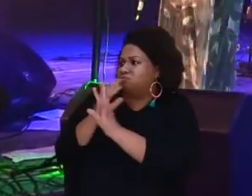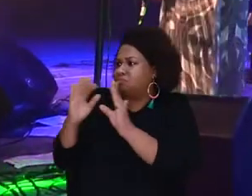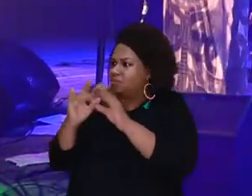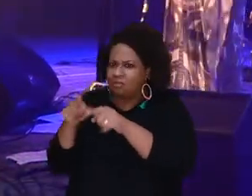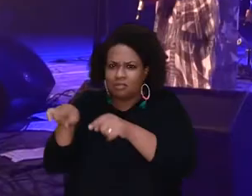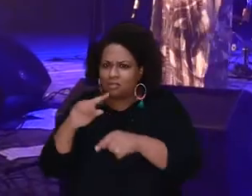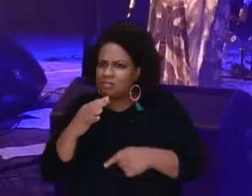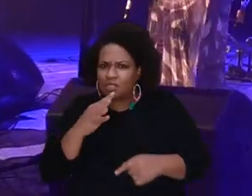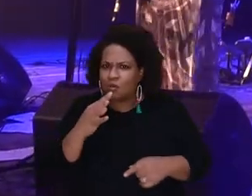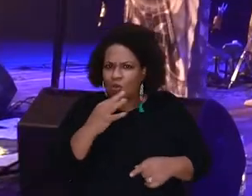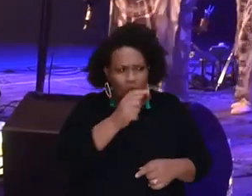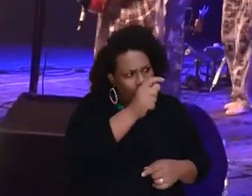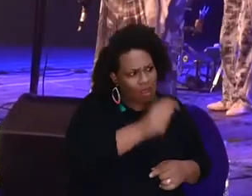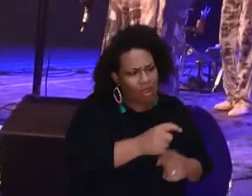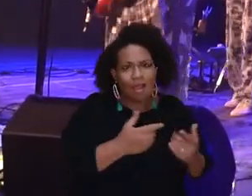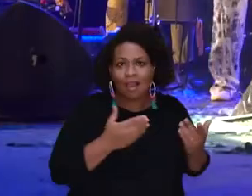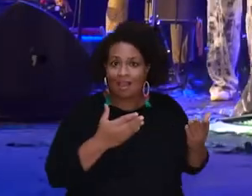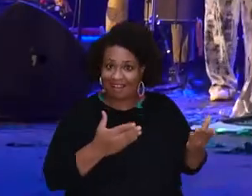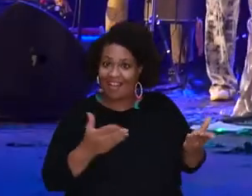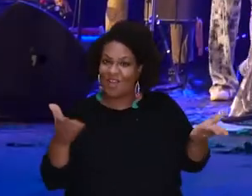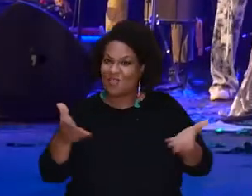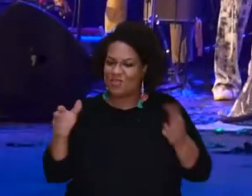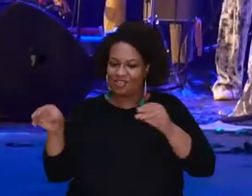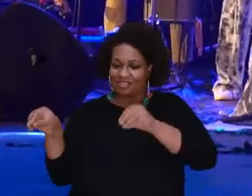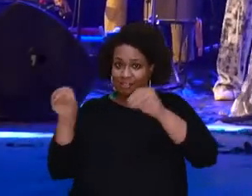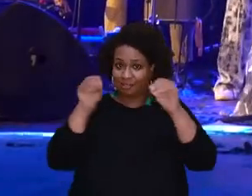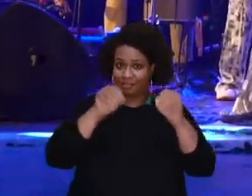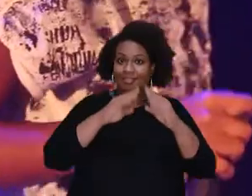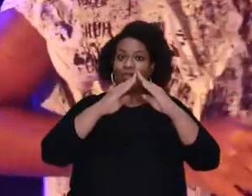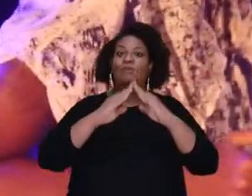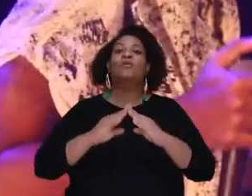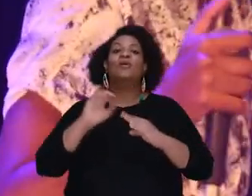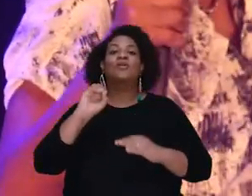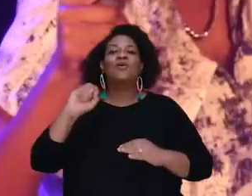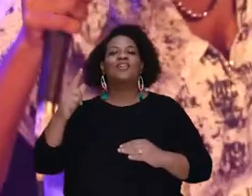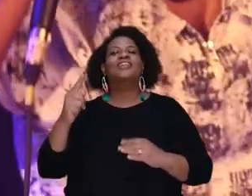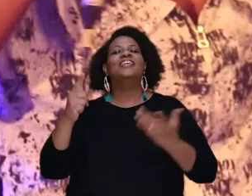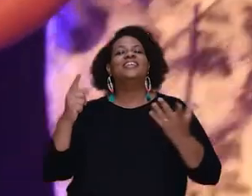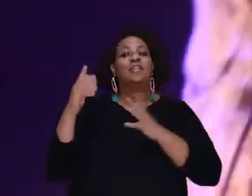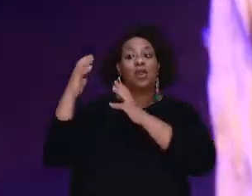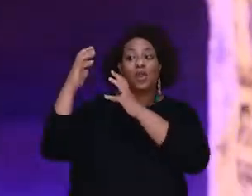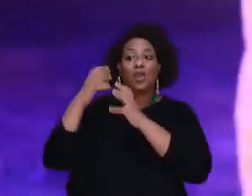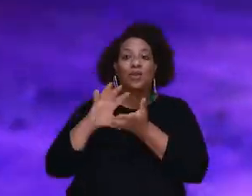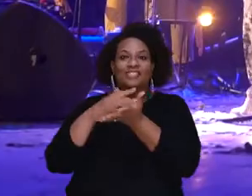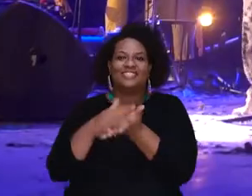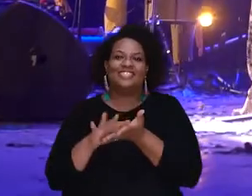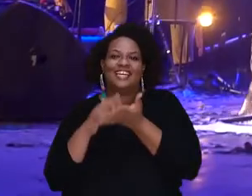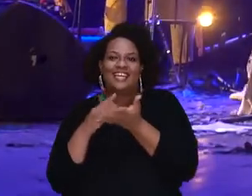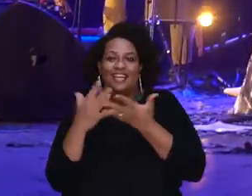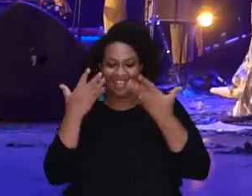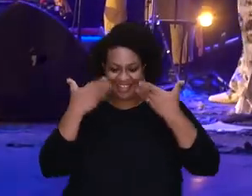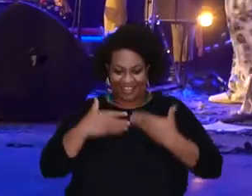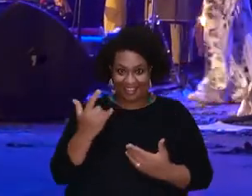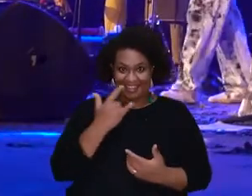Mostardinha, no meio de tanta gente, não conheceram Selminha. Hoje eu moro em Olinda, o